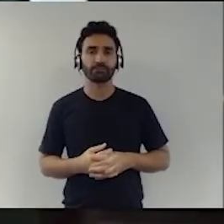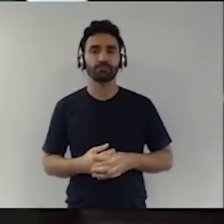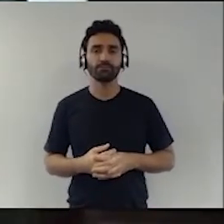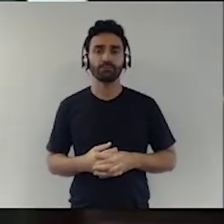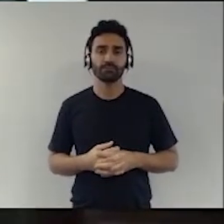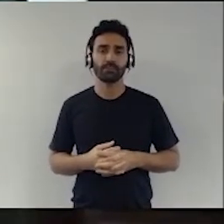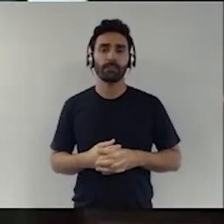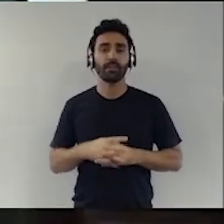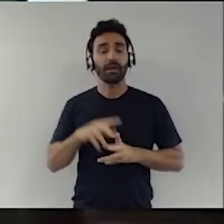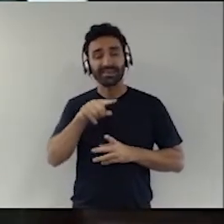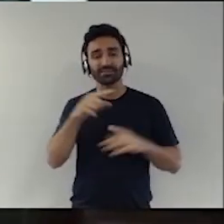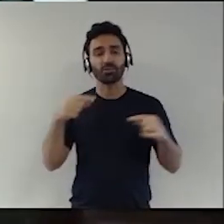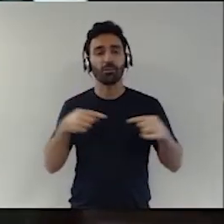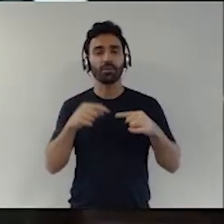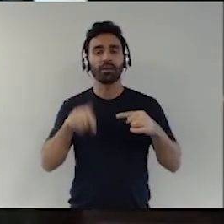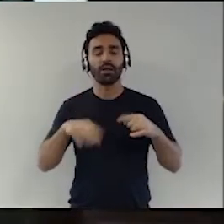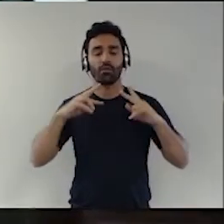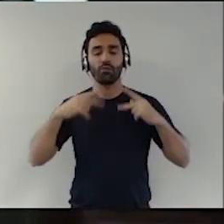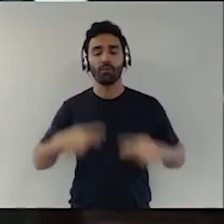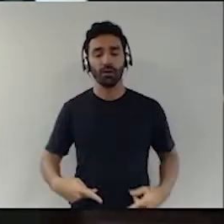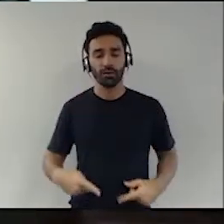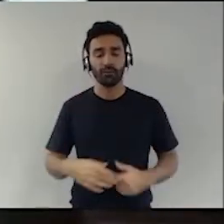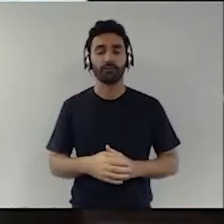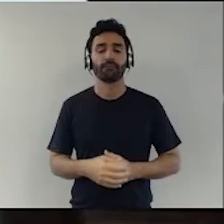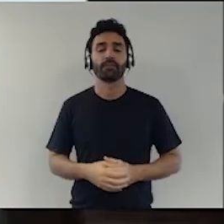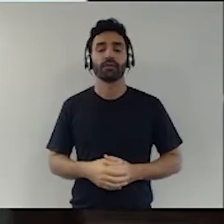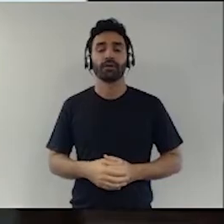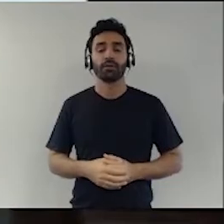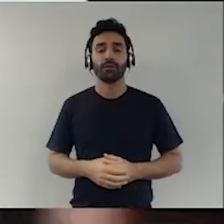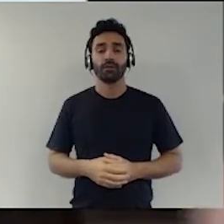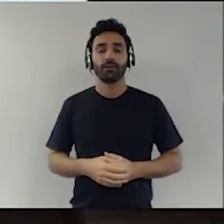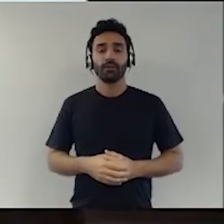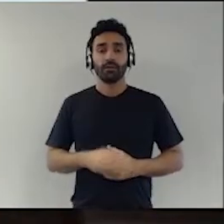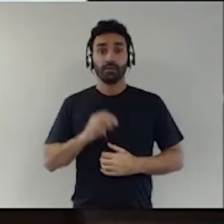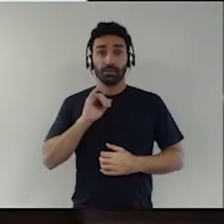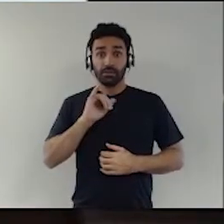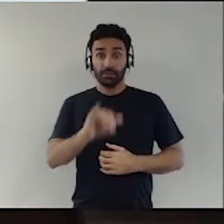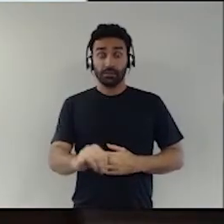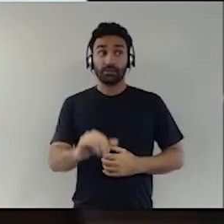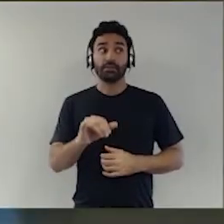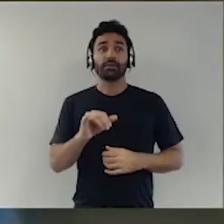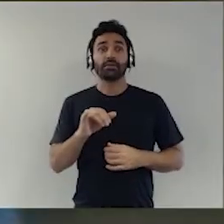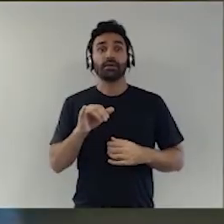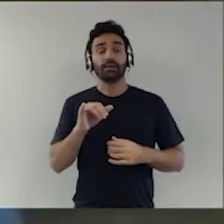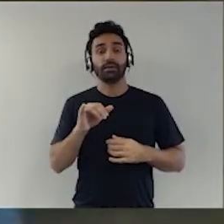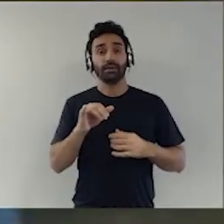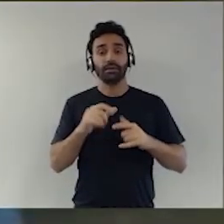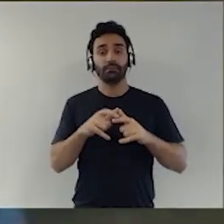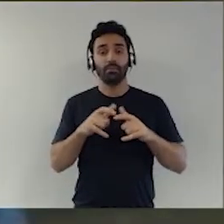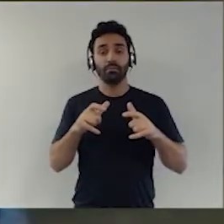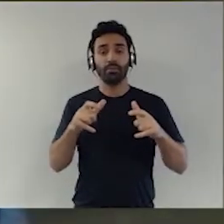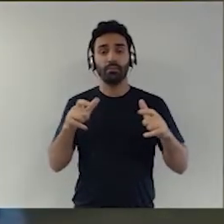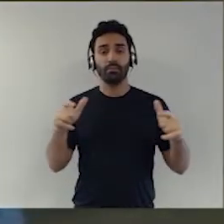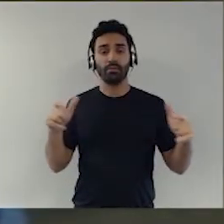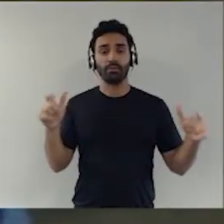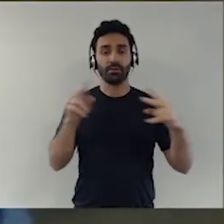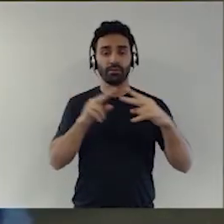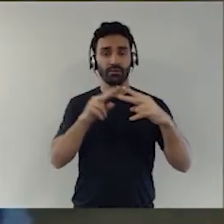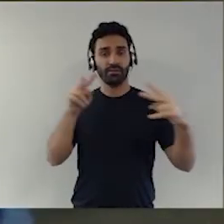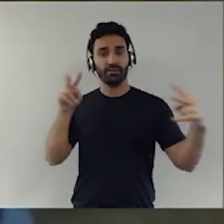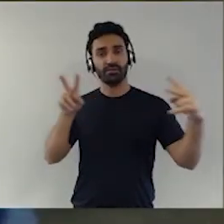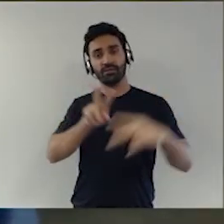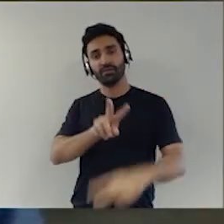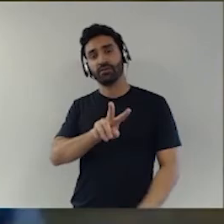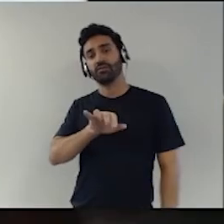natureza humana. Porque, olha só, se nós fôssemos para o mundo virtual levando as nossas virtudes,